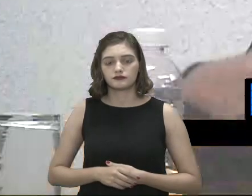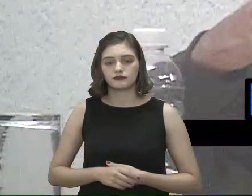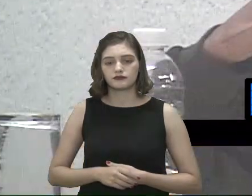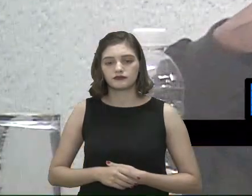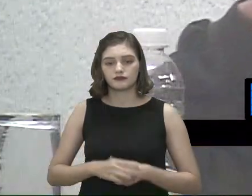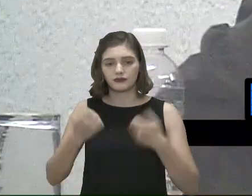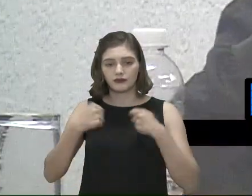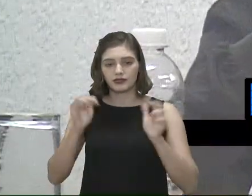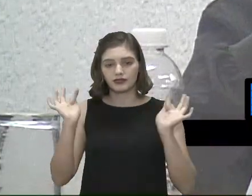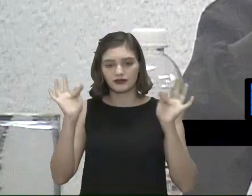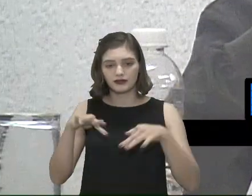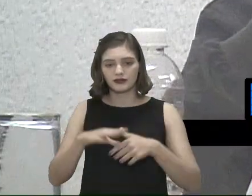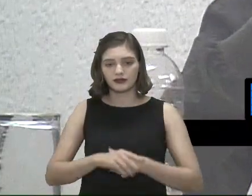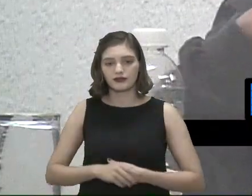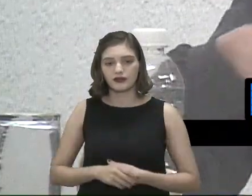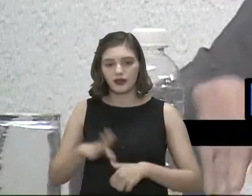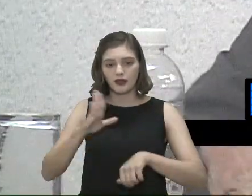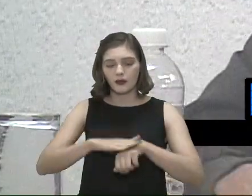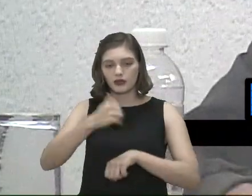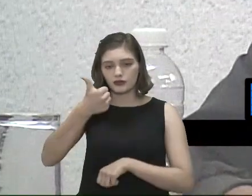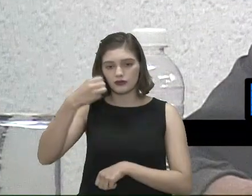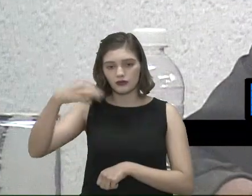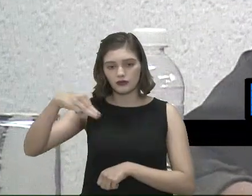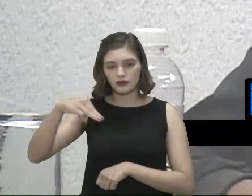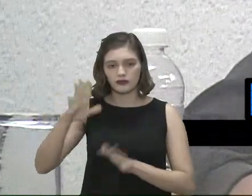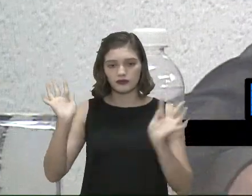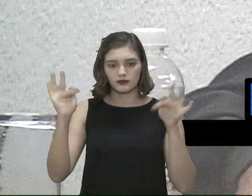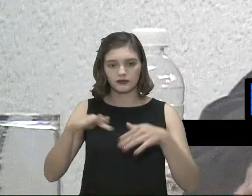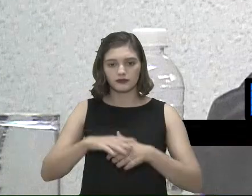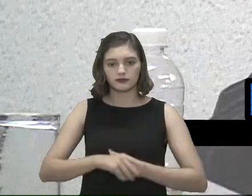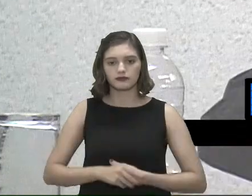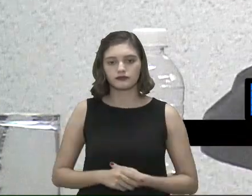Precisa concluir. Dá mais um minuto para ela concluir, por favor.